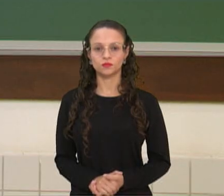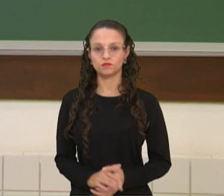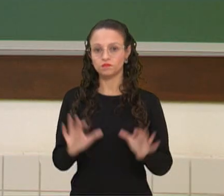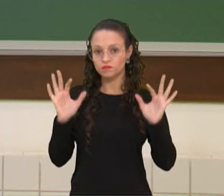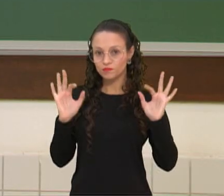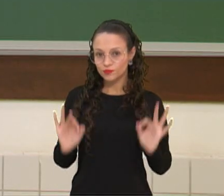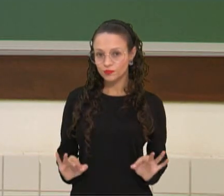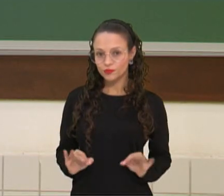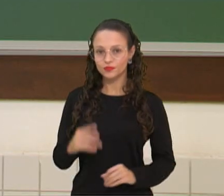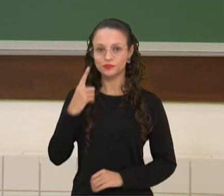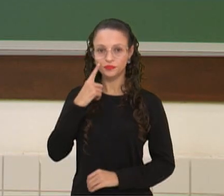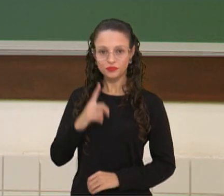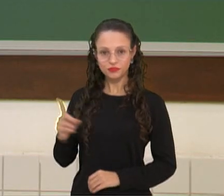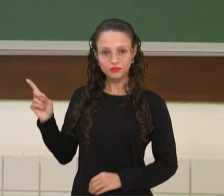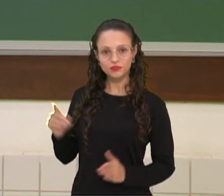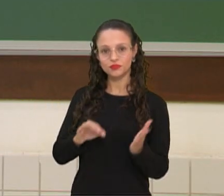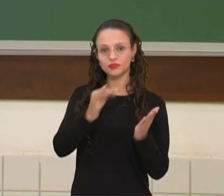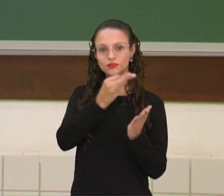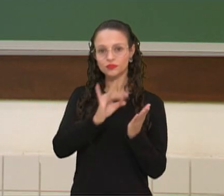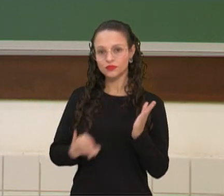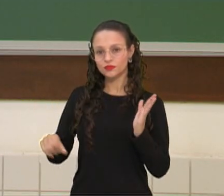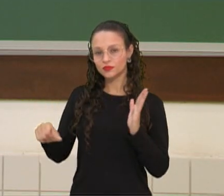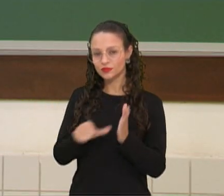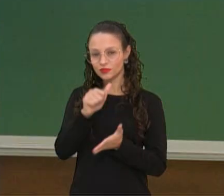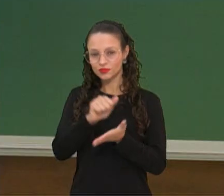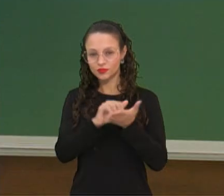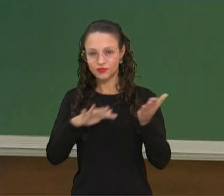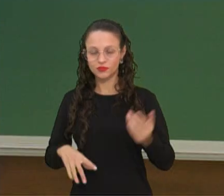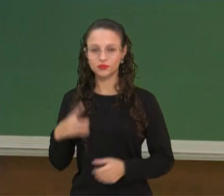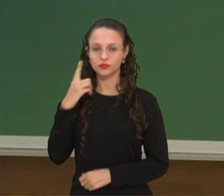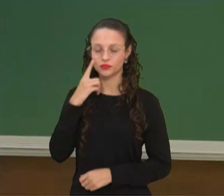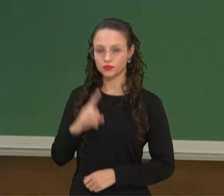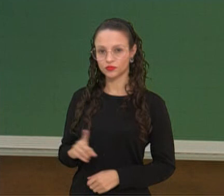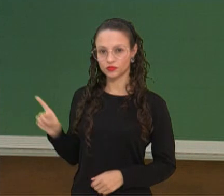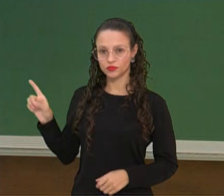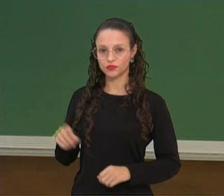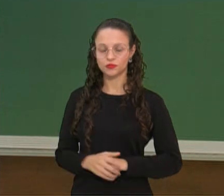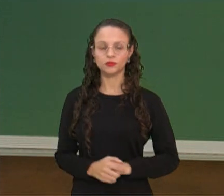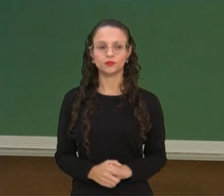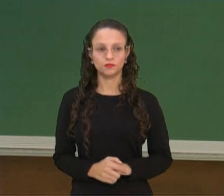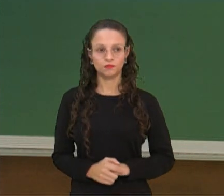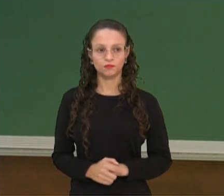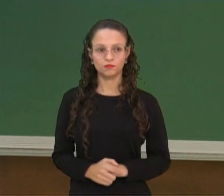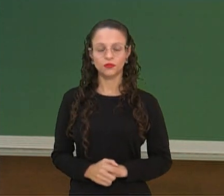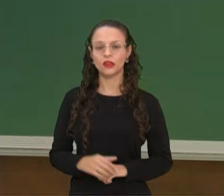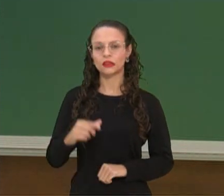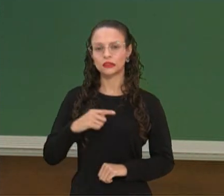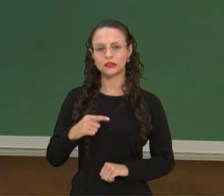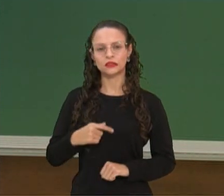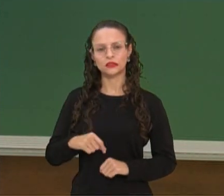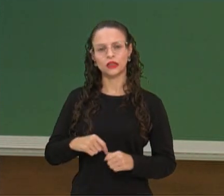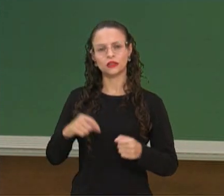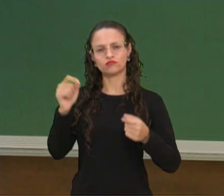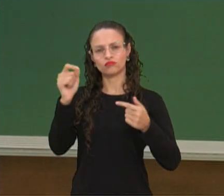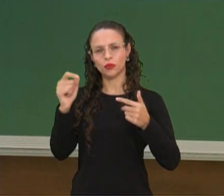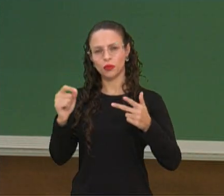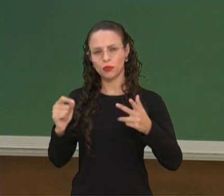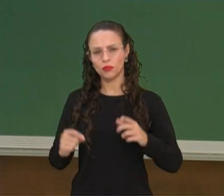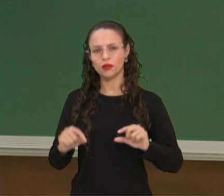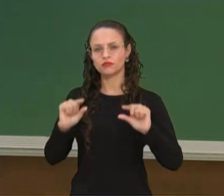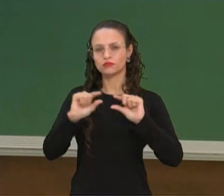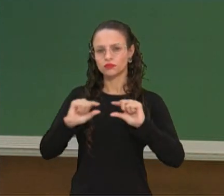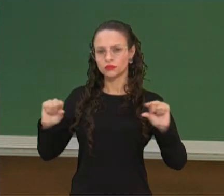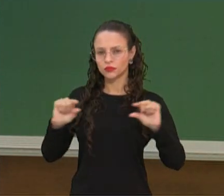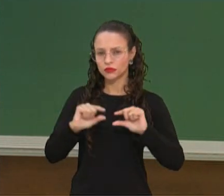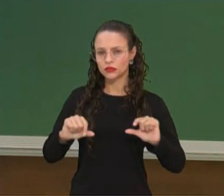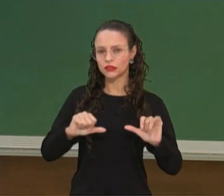Certo? Então, vamos corrigir o primeiro exercício do dia. Olha só. A seguir, temos várias reações não balanceadas. Qual